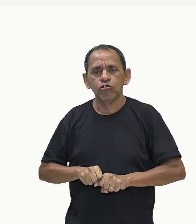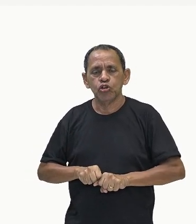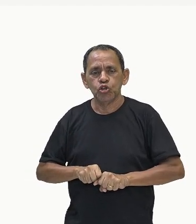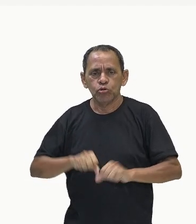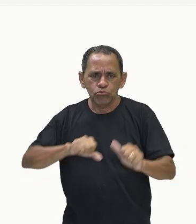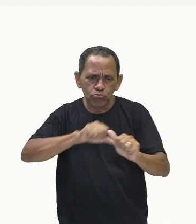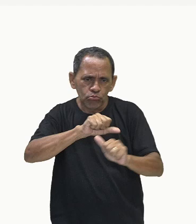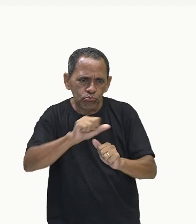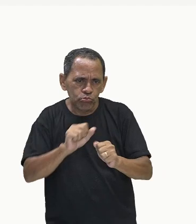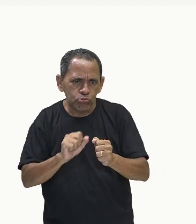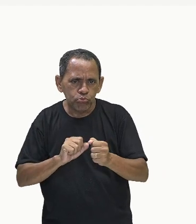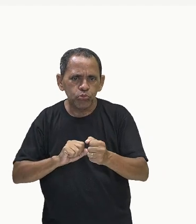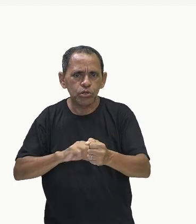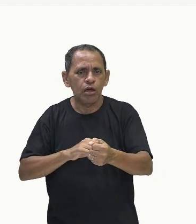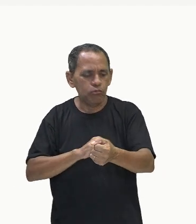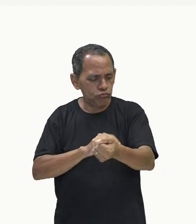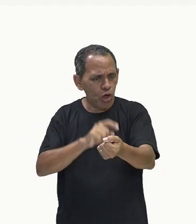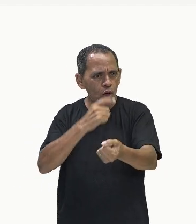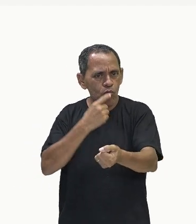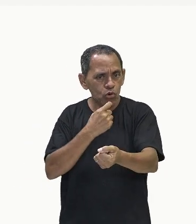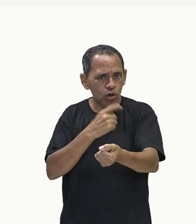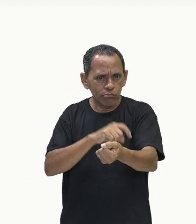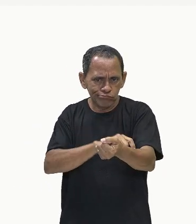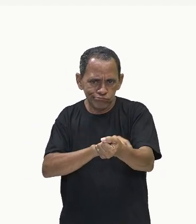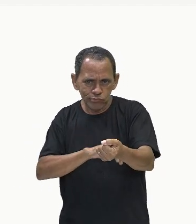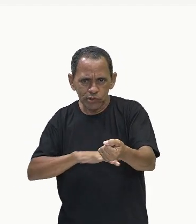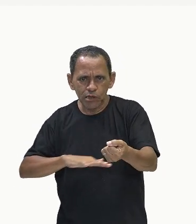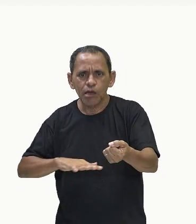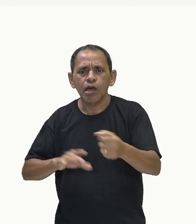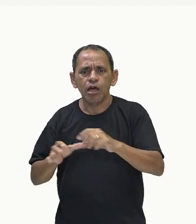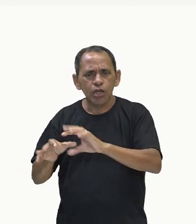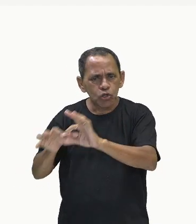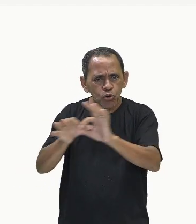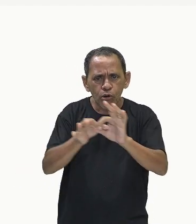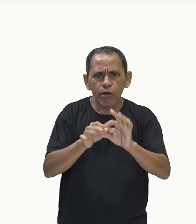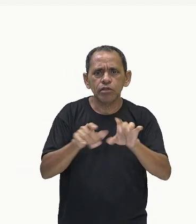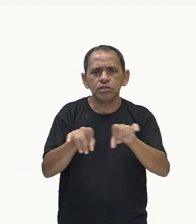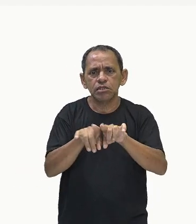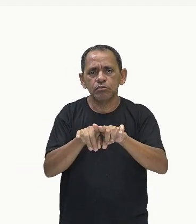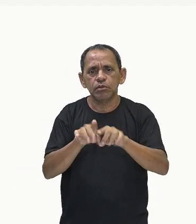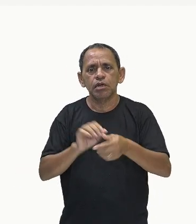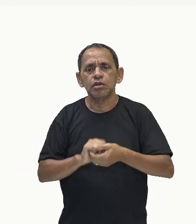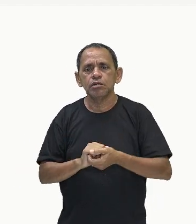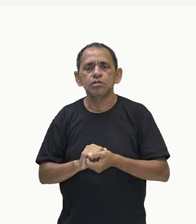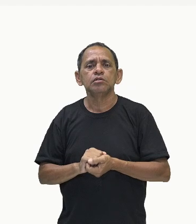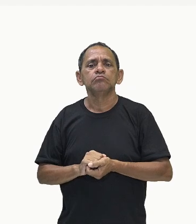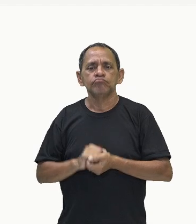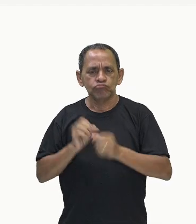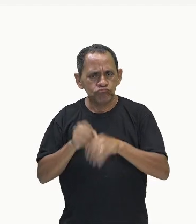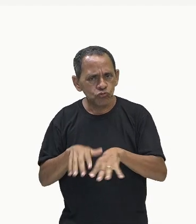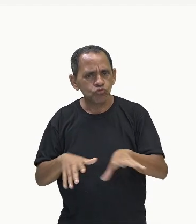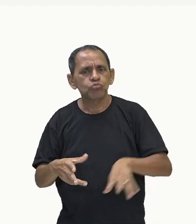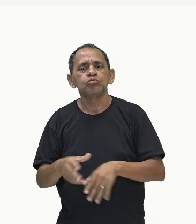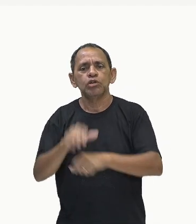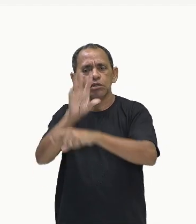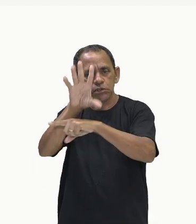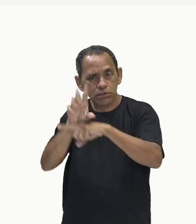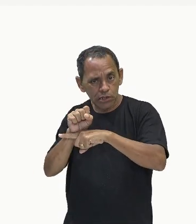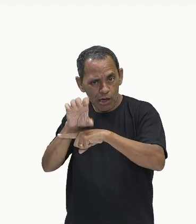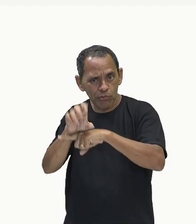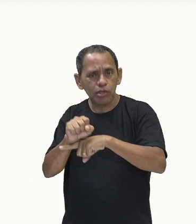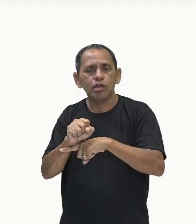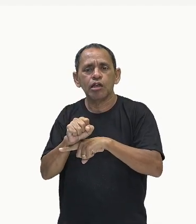sanguínea, que vai começar a distribuir os nutrientes, vitaminas, sais minerais, enfim, todo